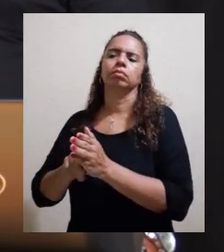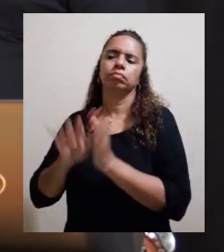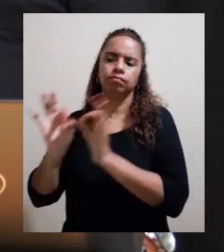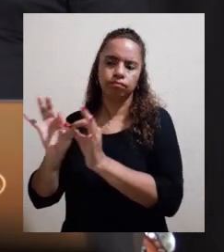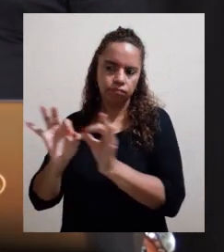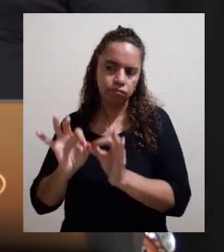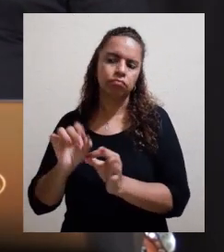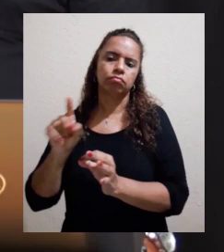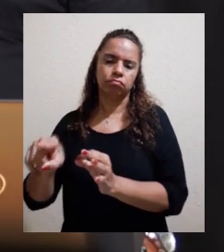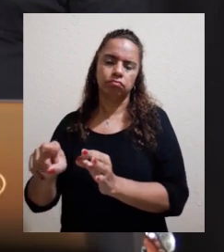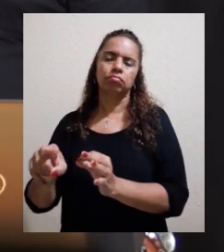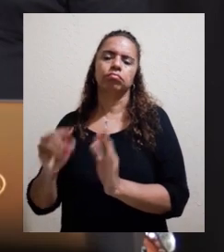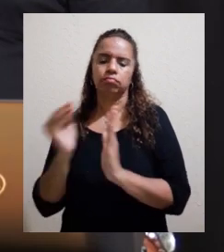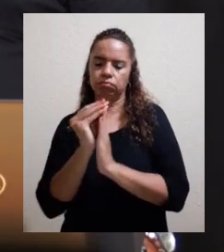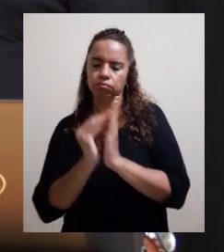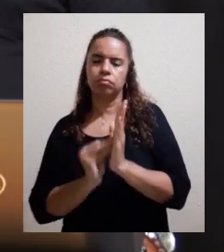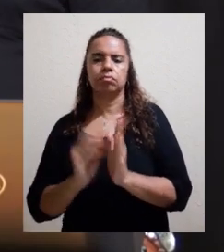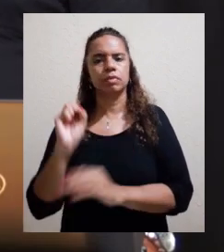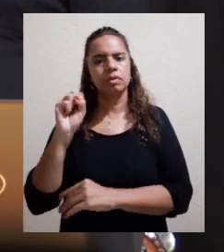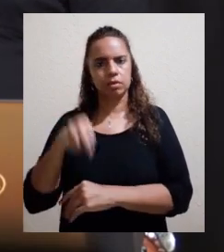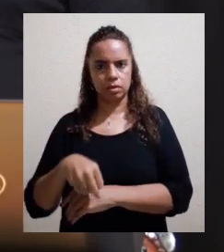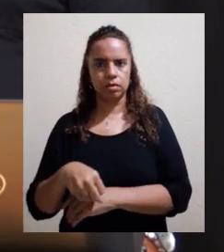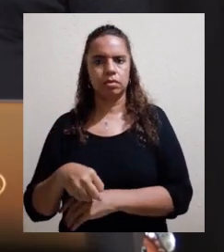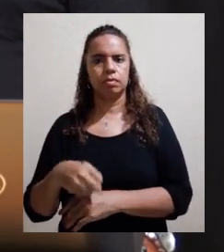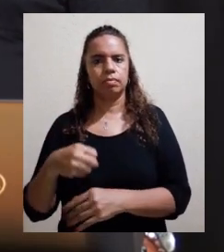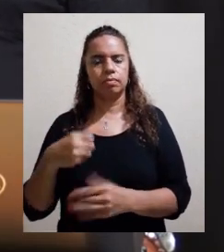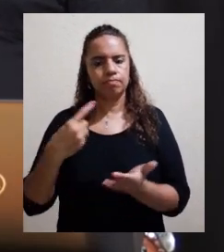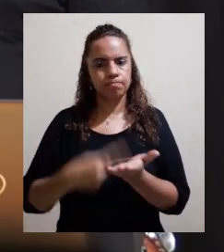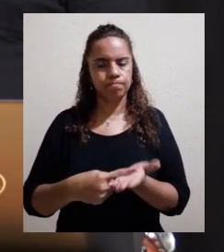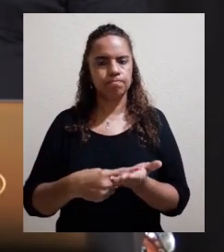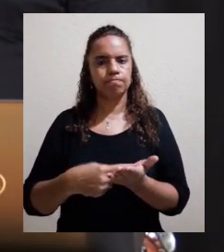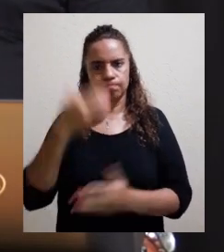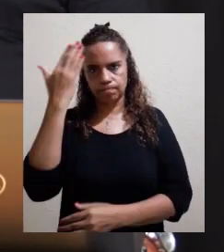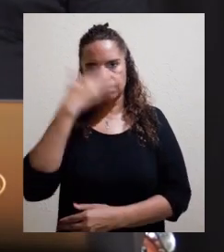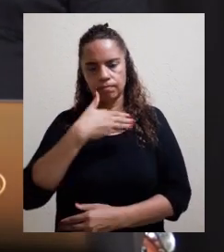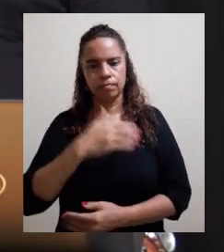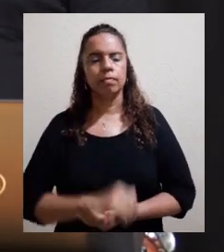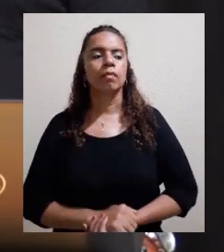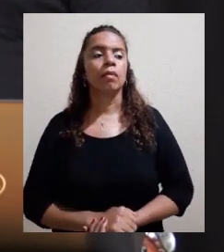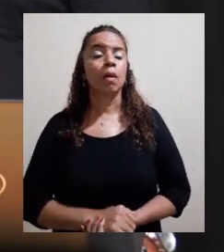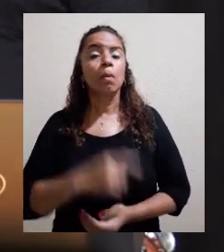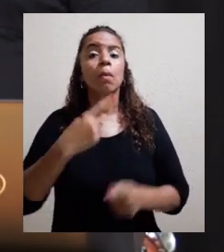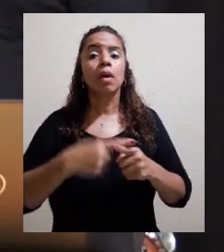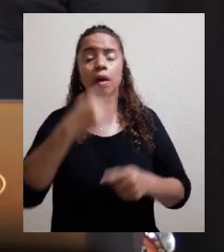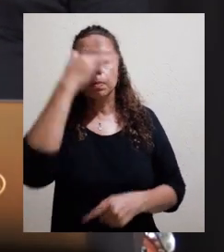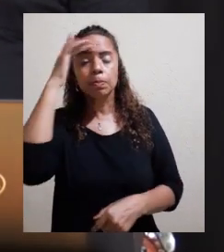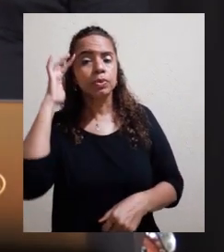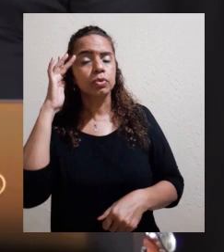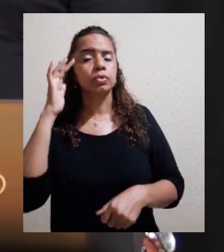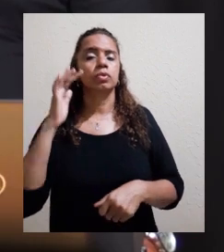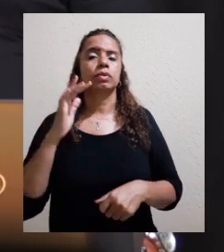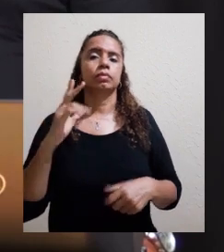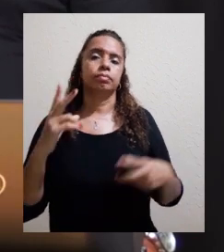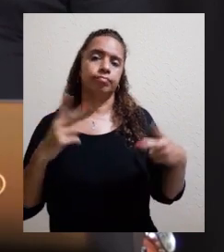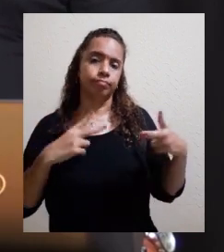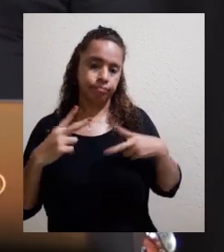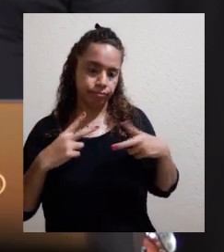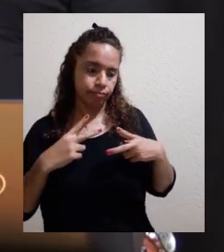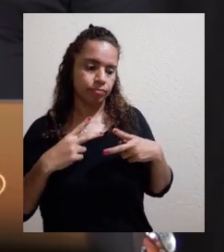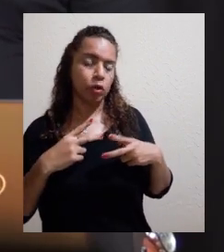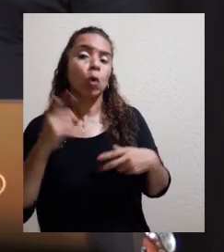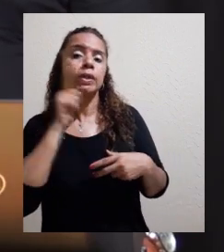inclusive, possivelmente mais do serviço privado, as notificações, do que no SUS, porque os pacientes do serviço privado conseguem